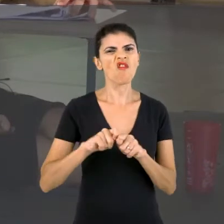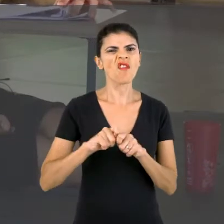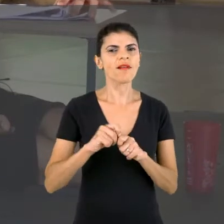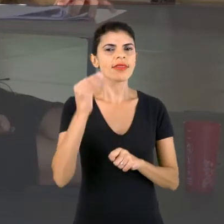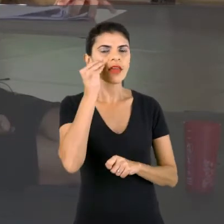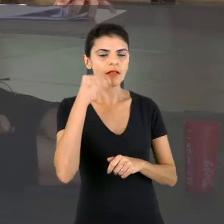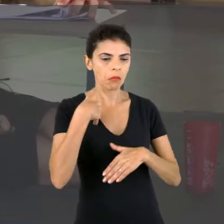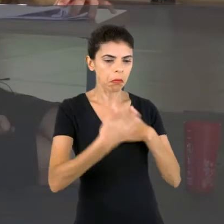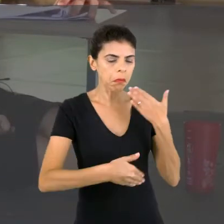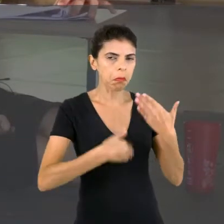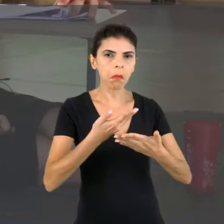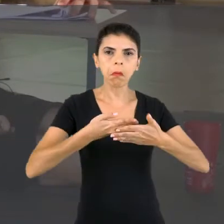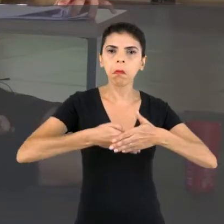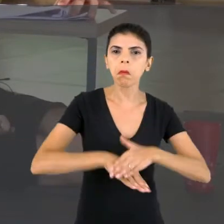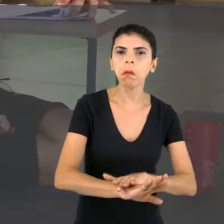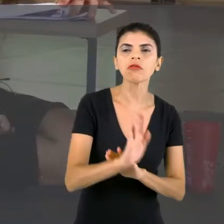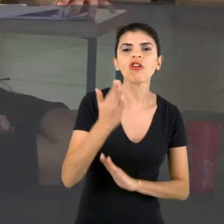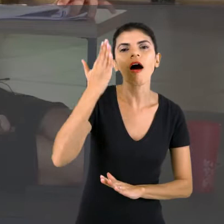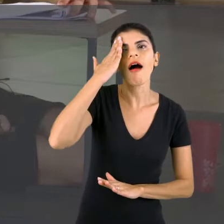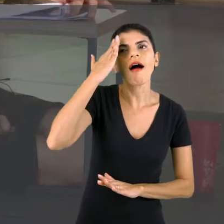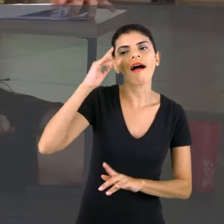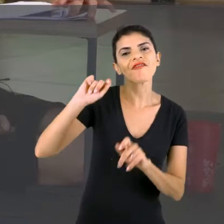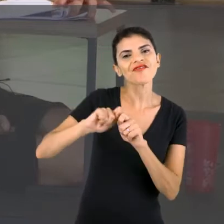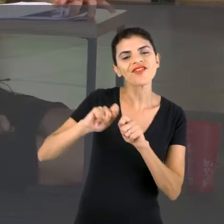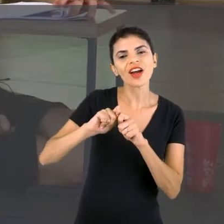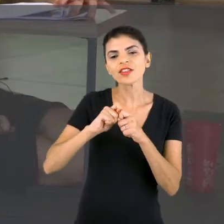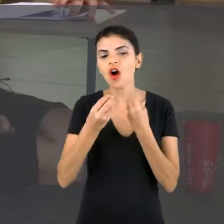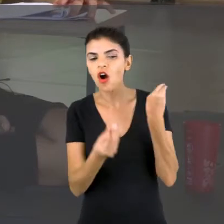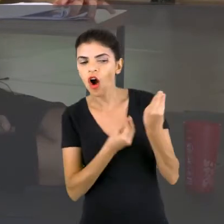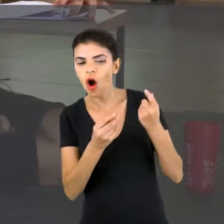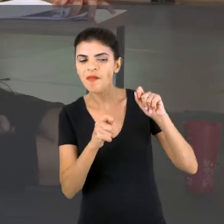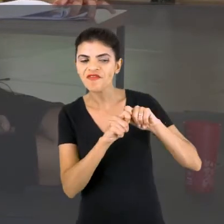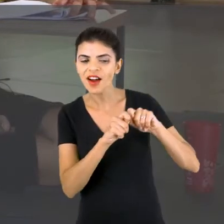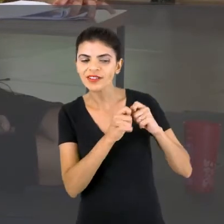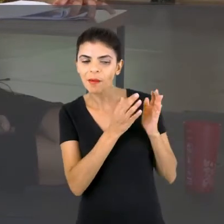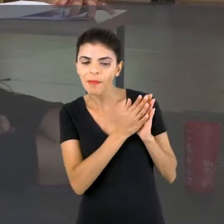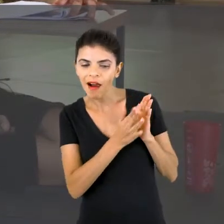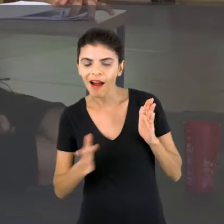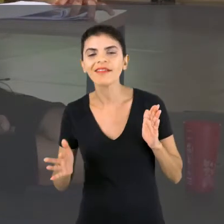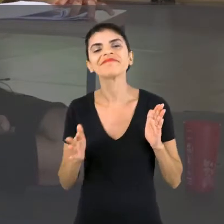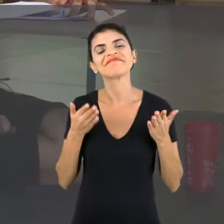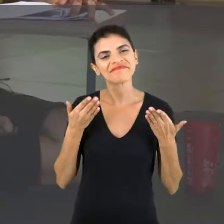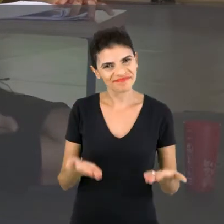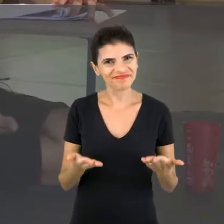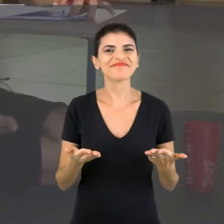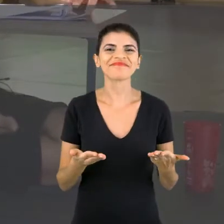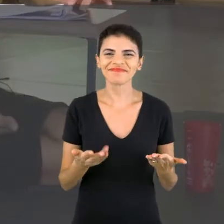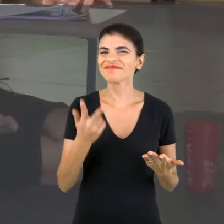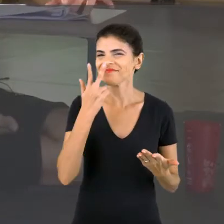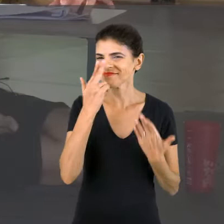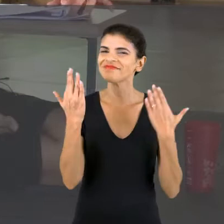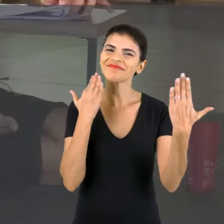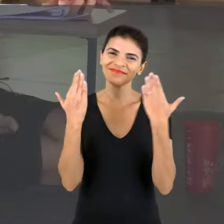para fazer e quando a gente via, a gente estava fazendo, sabendo fazer, falando sobre como fazer. Então, eu acho